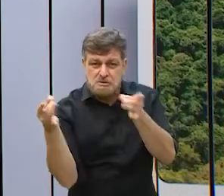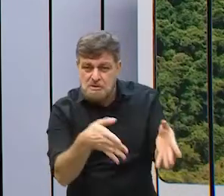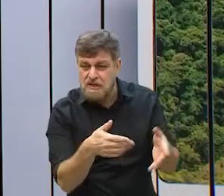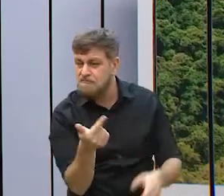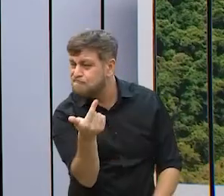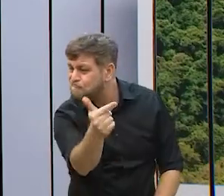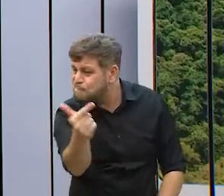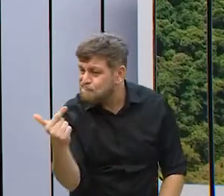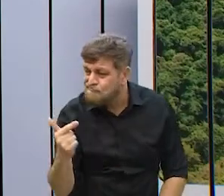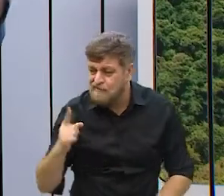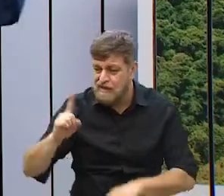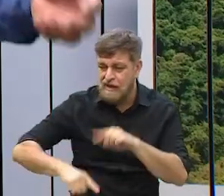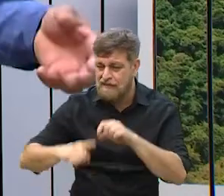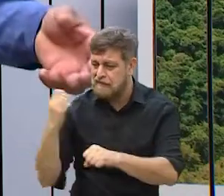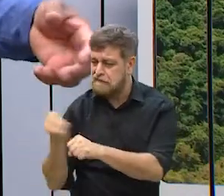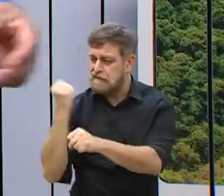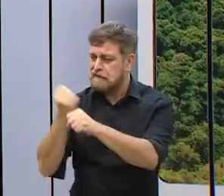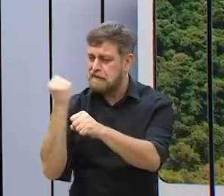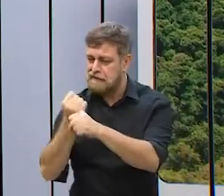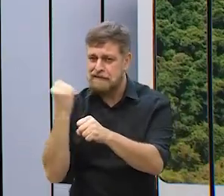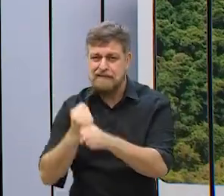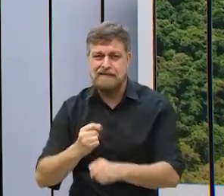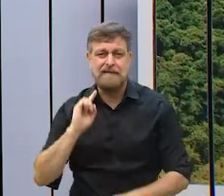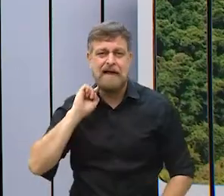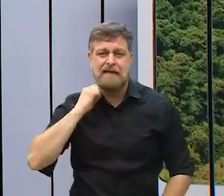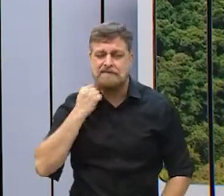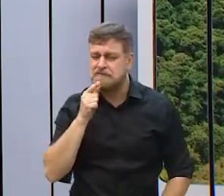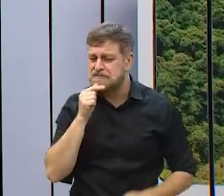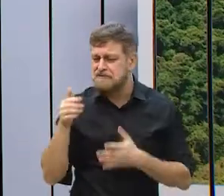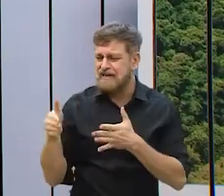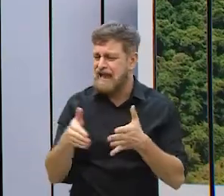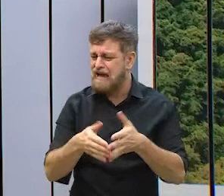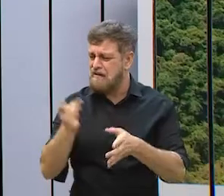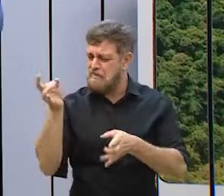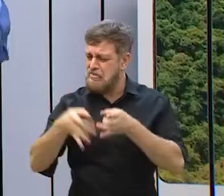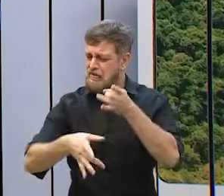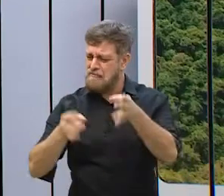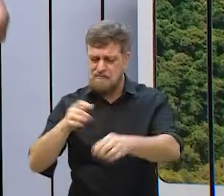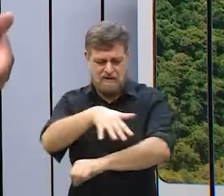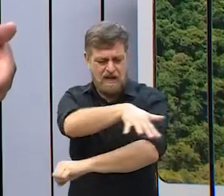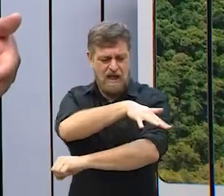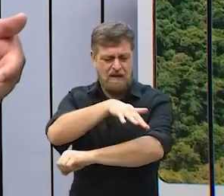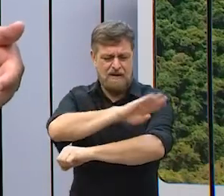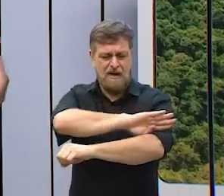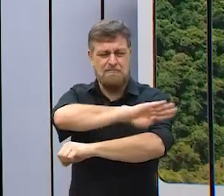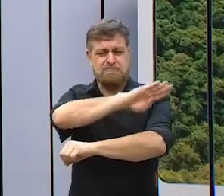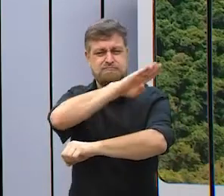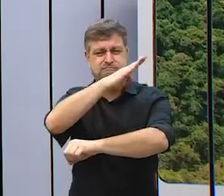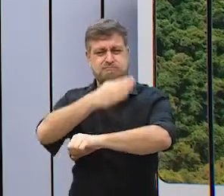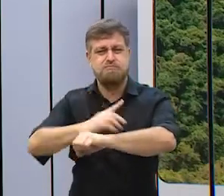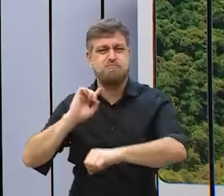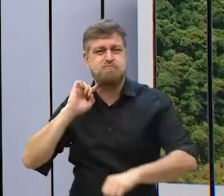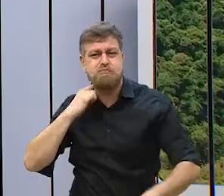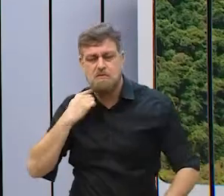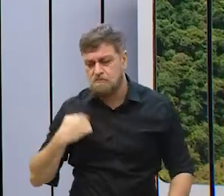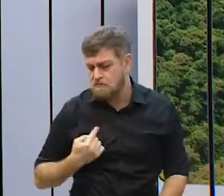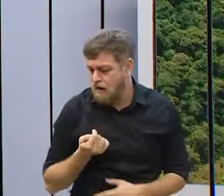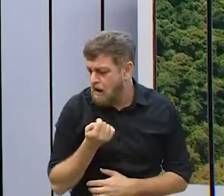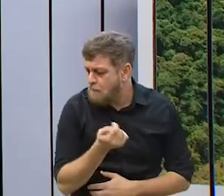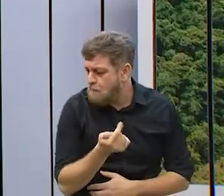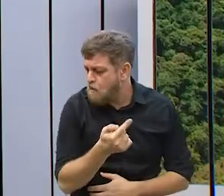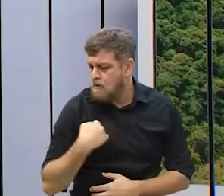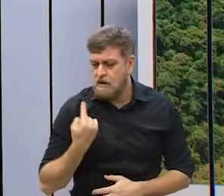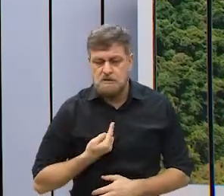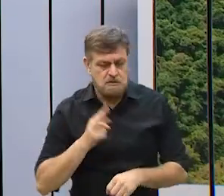resíduo da construção civil, e aí fica contaminando as nascentes ou as praças poucas que tem, às vezes não tem